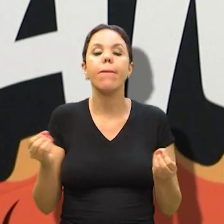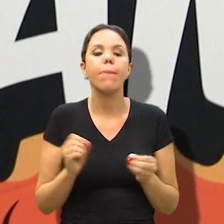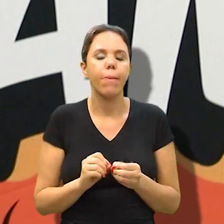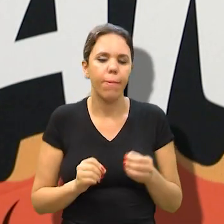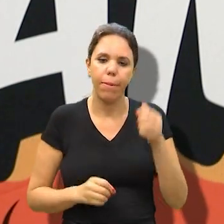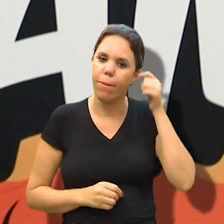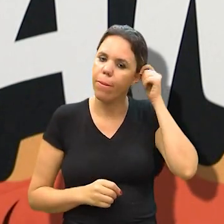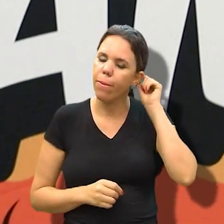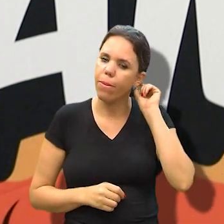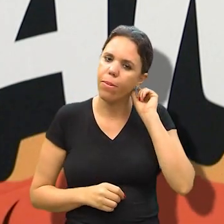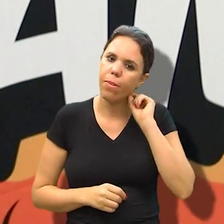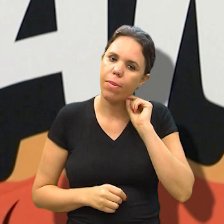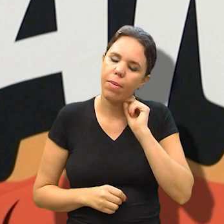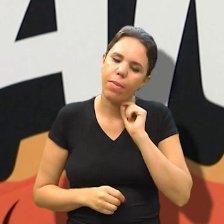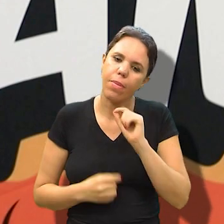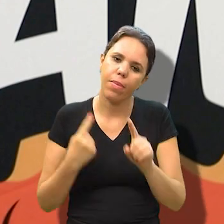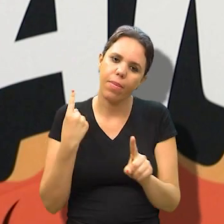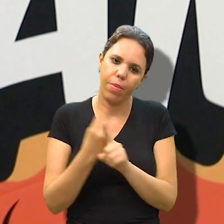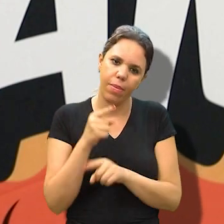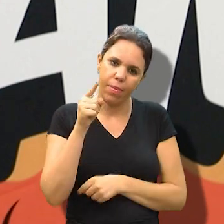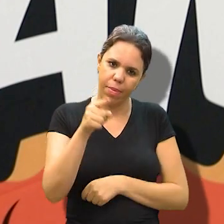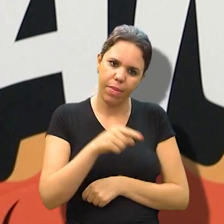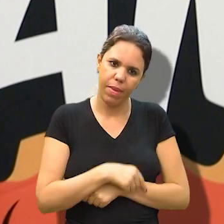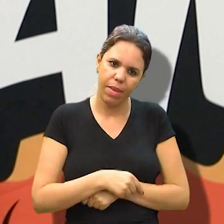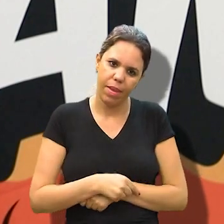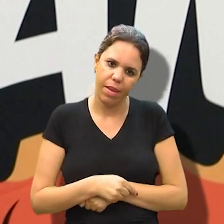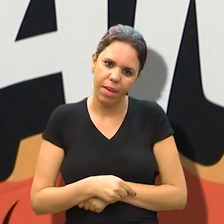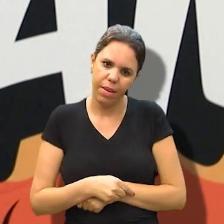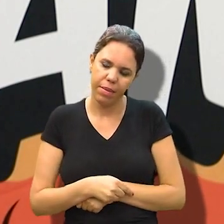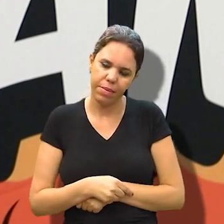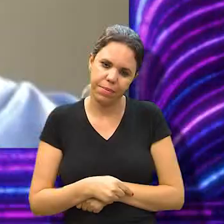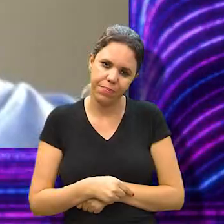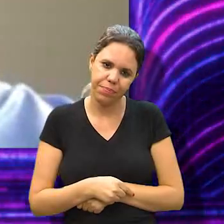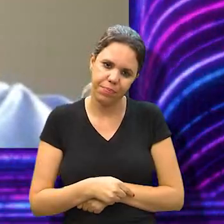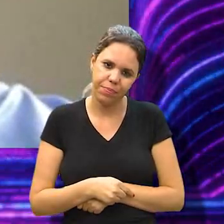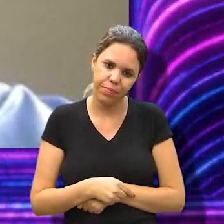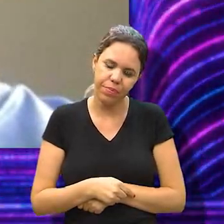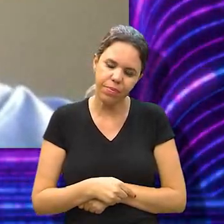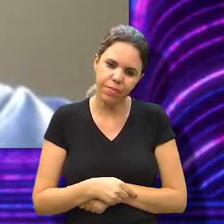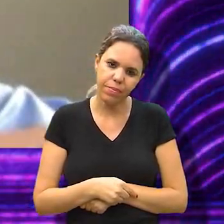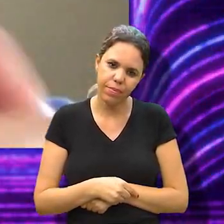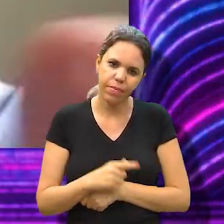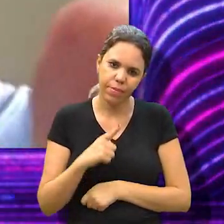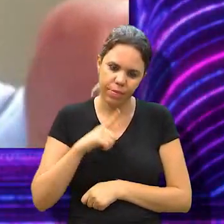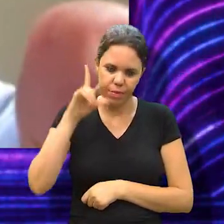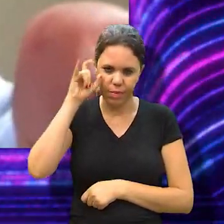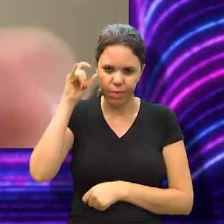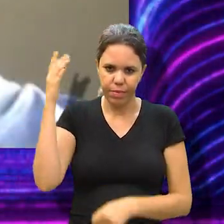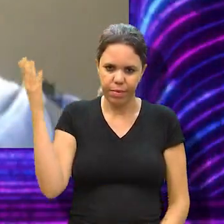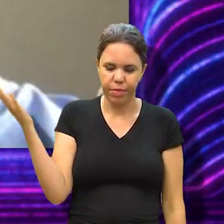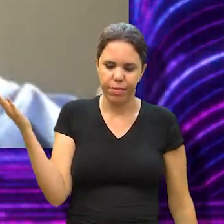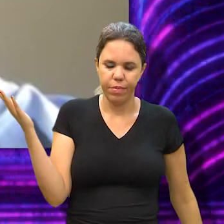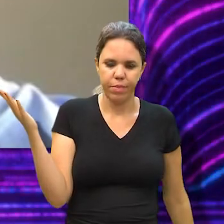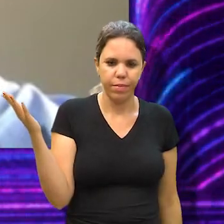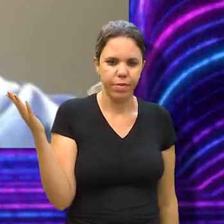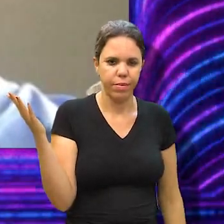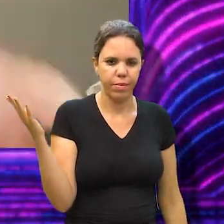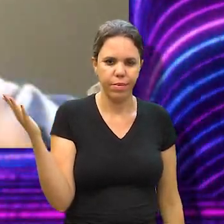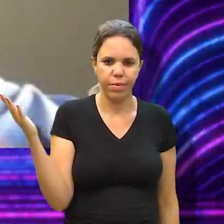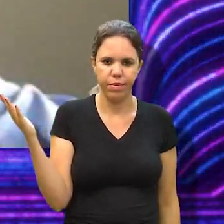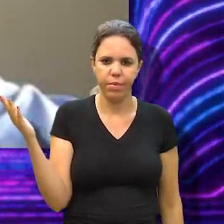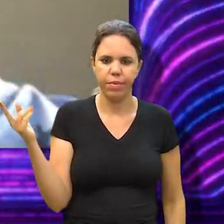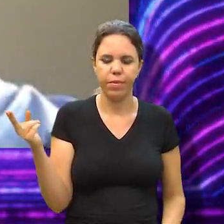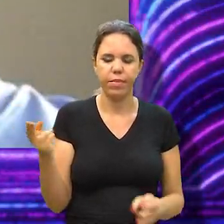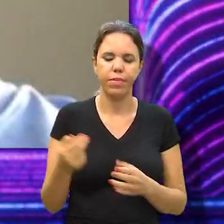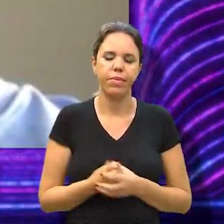o 4? E como é que faz, né? Como é que eles te encontram? Isso, então, olha, tem Instagram,